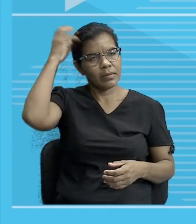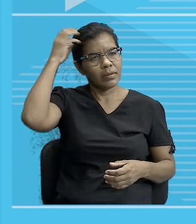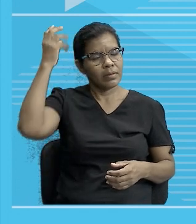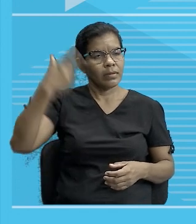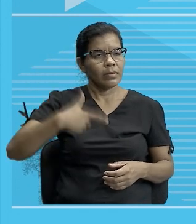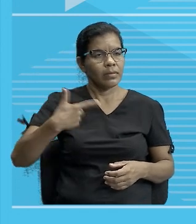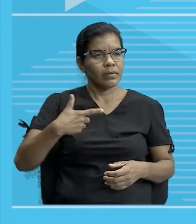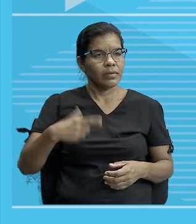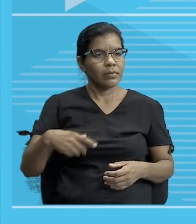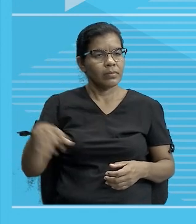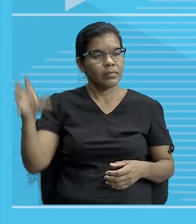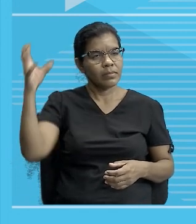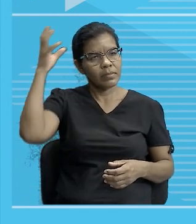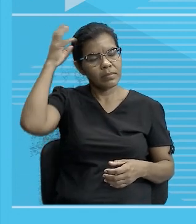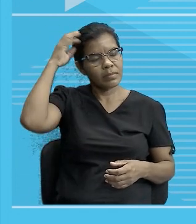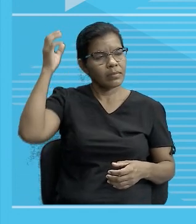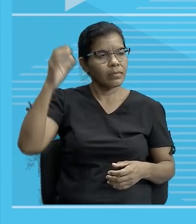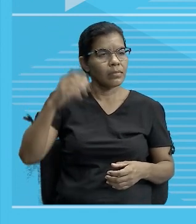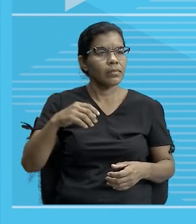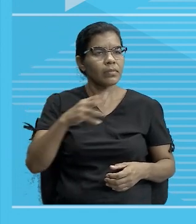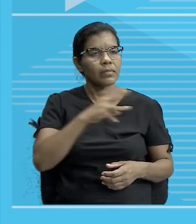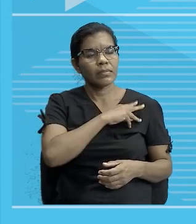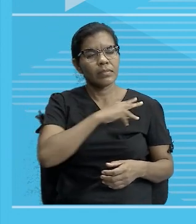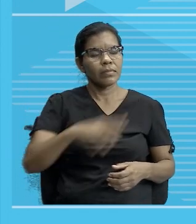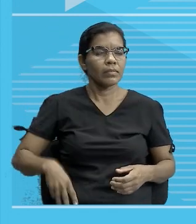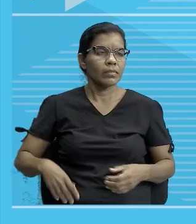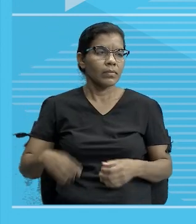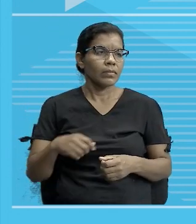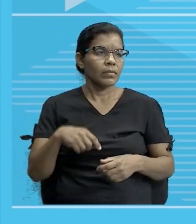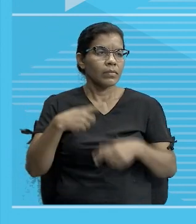segundo estado, a nobreza, e o terceiro estado,